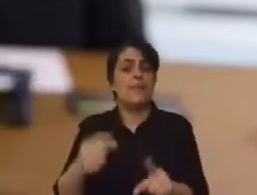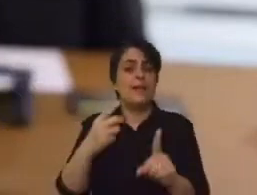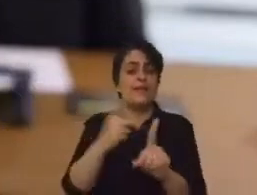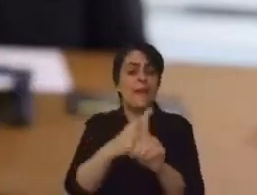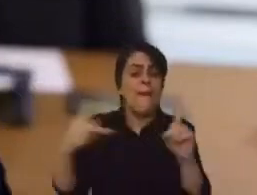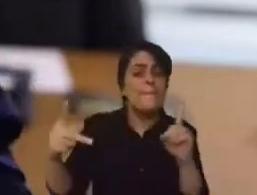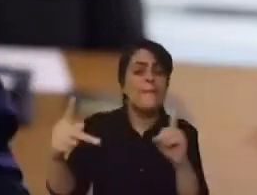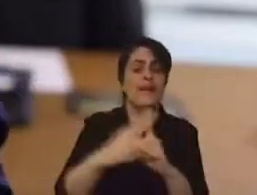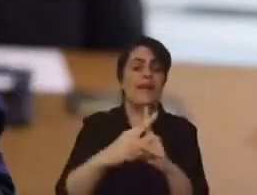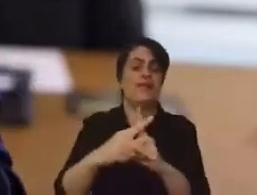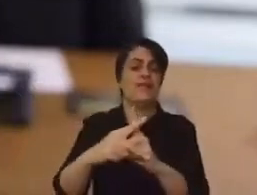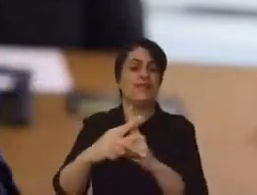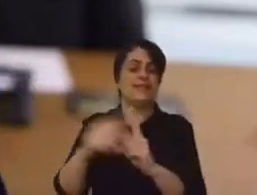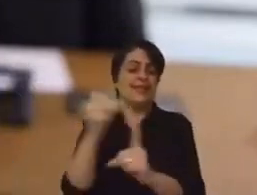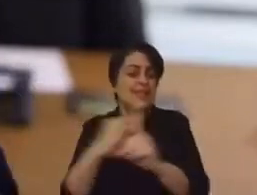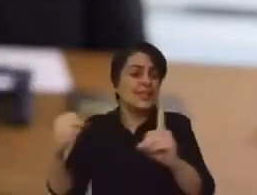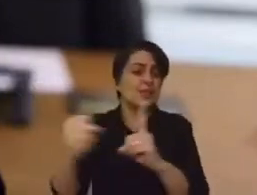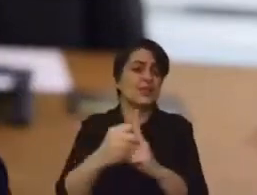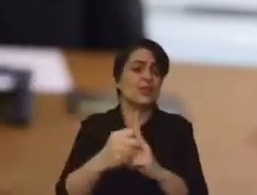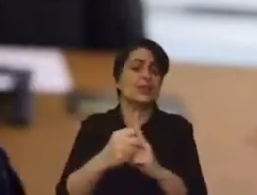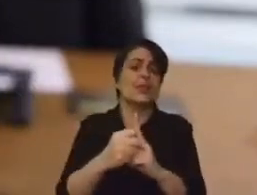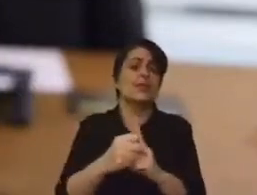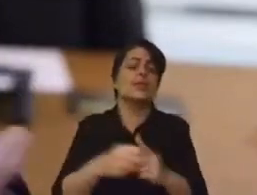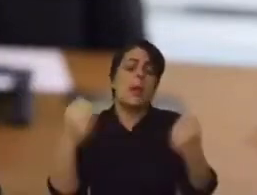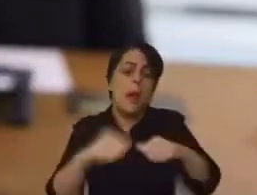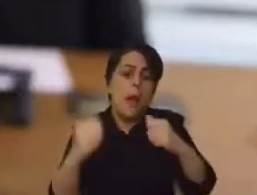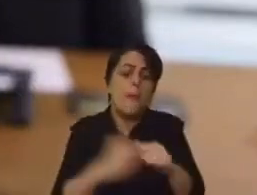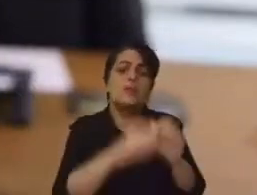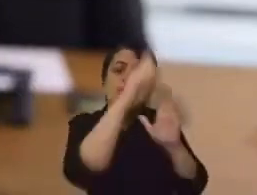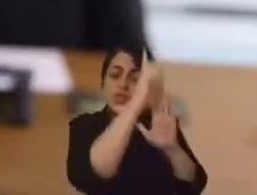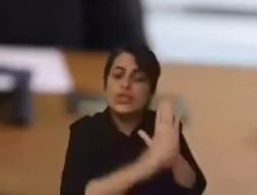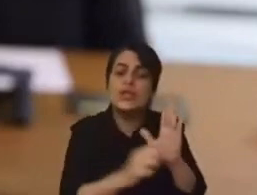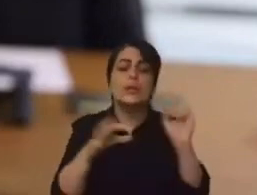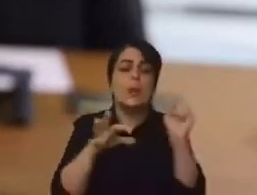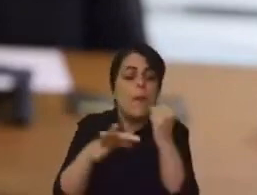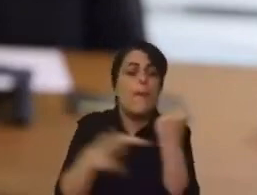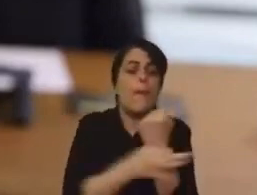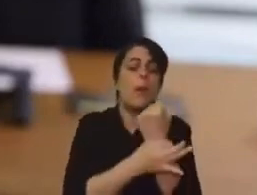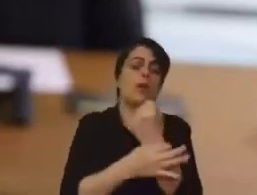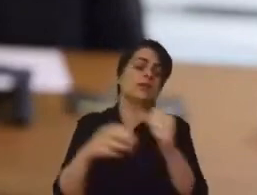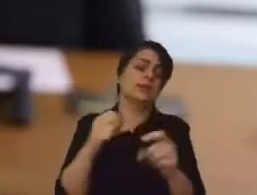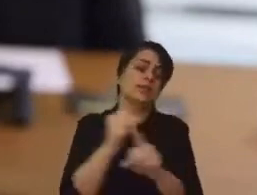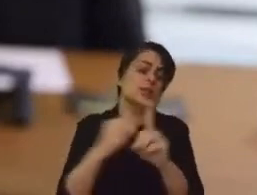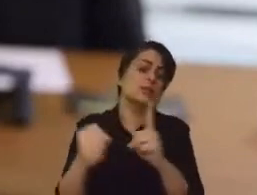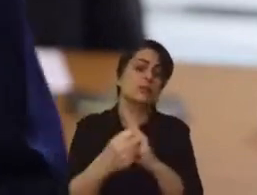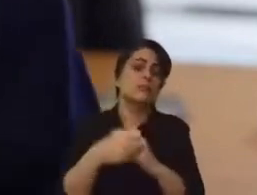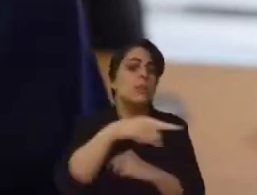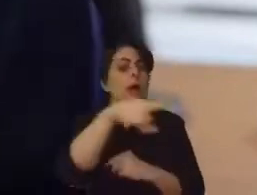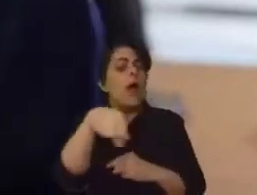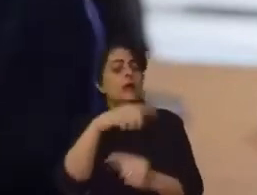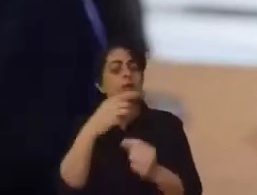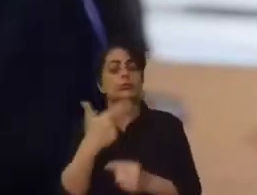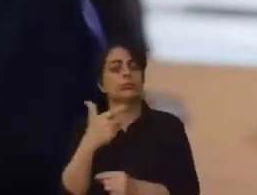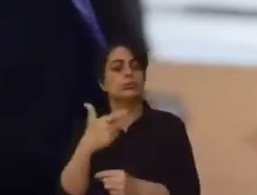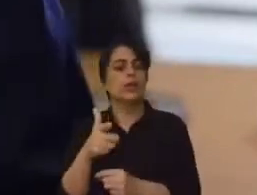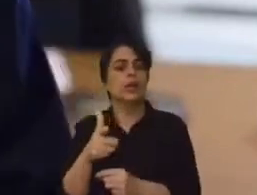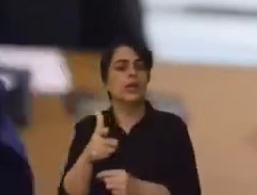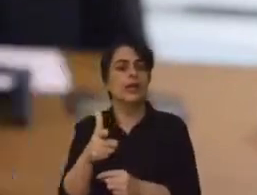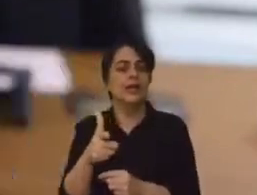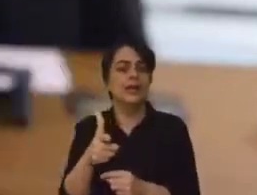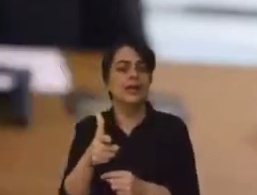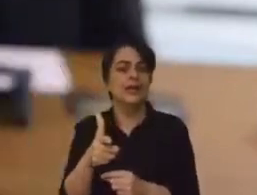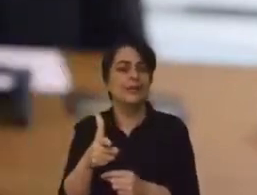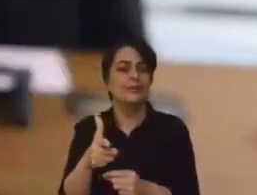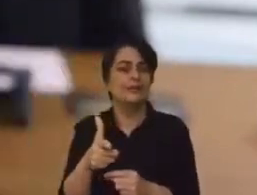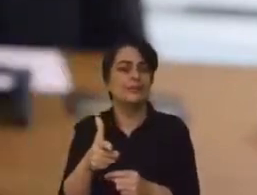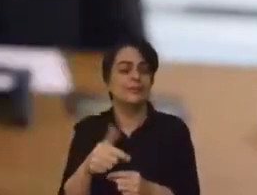ter direito ao mínimo de proteção social e que não tem. Essa gente está descobrindo que está quase